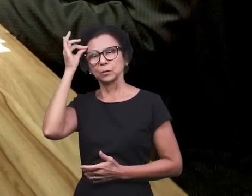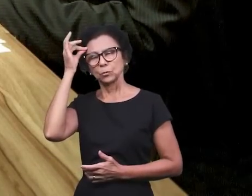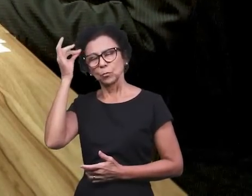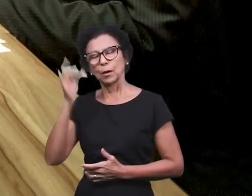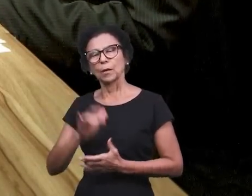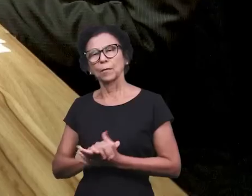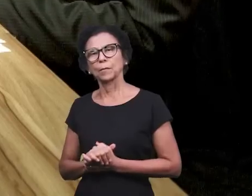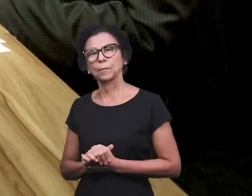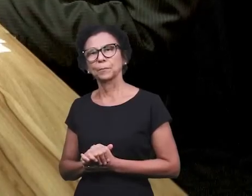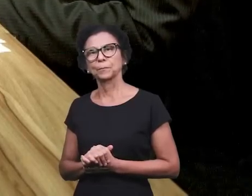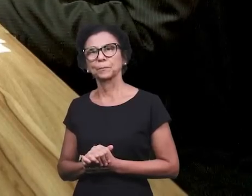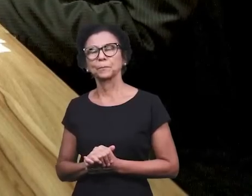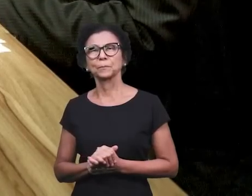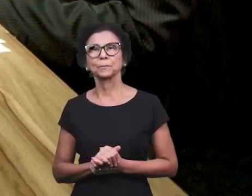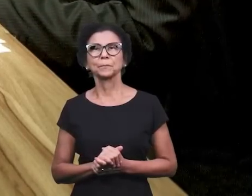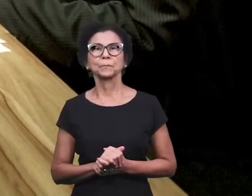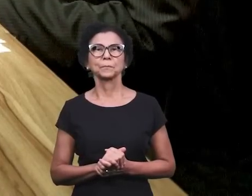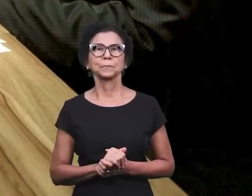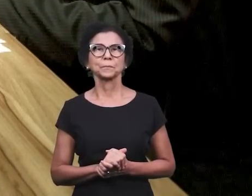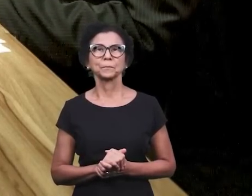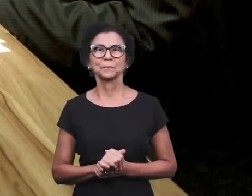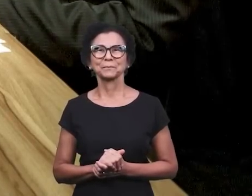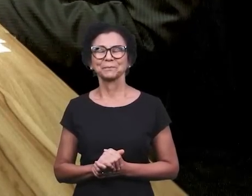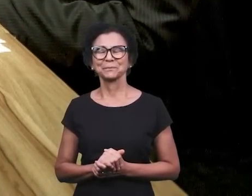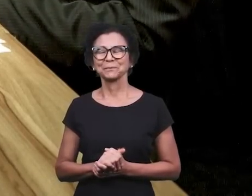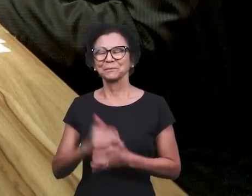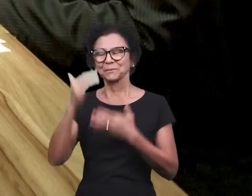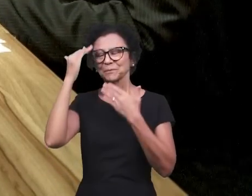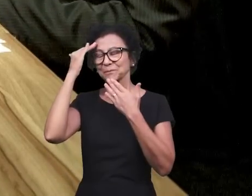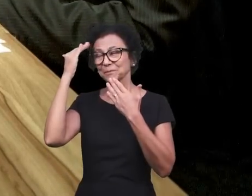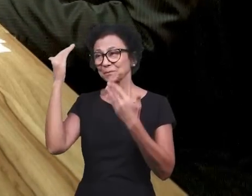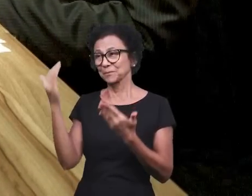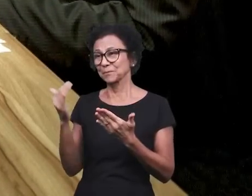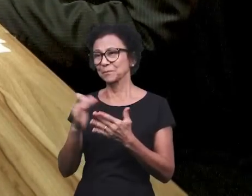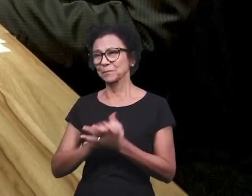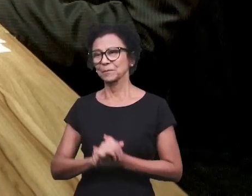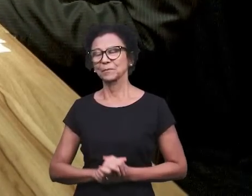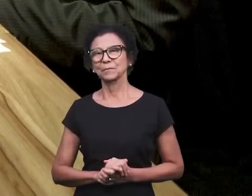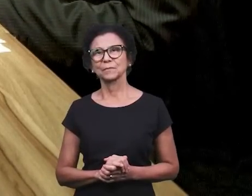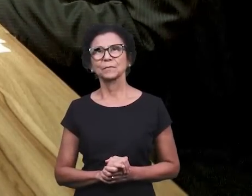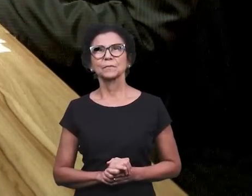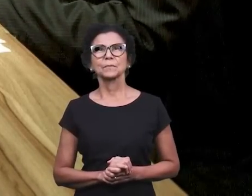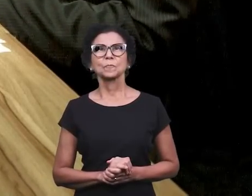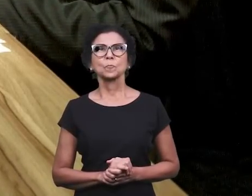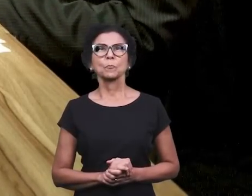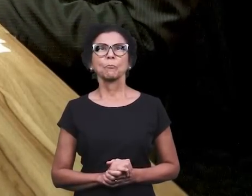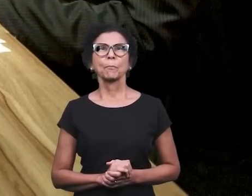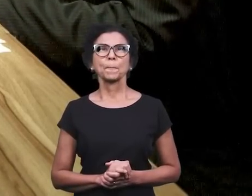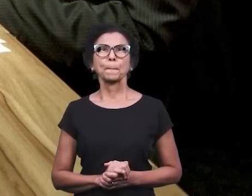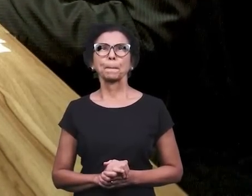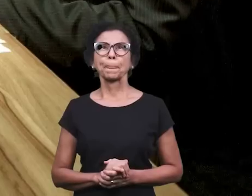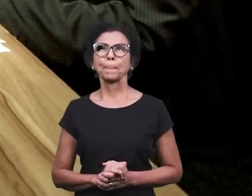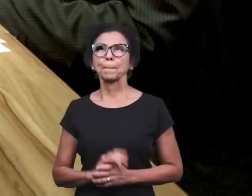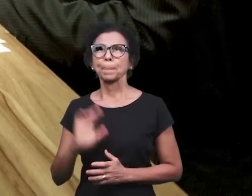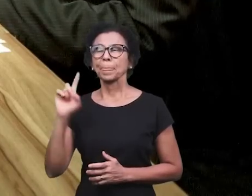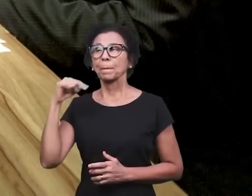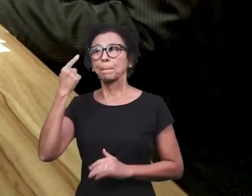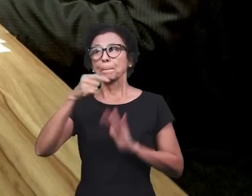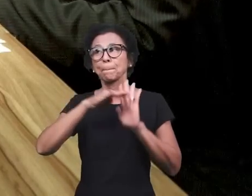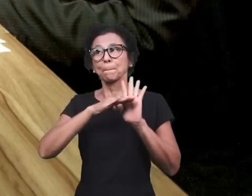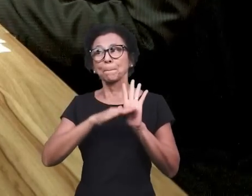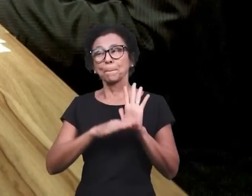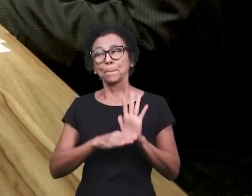Deus. Então, para a gente encerrar aqui essa sequência de programas, já quero agradecer, Luiz, por você ter vindo com a gente. Nós vamos fazer outros programas para